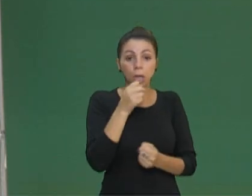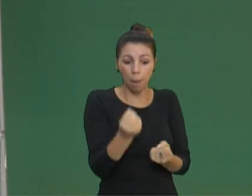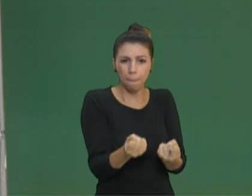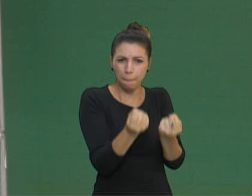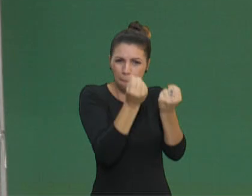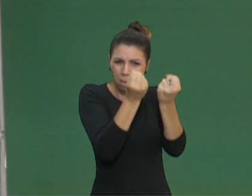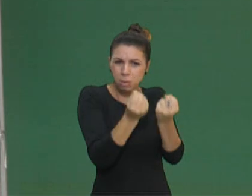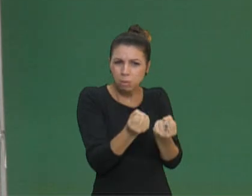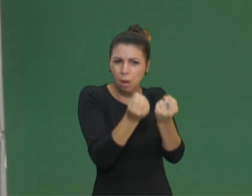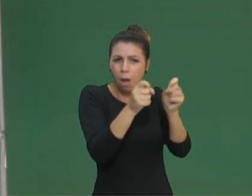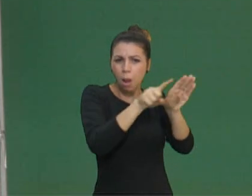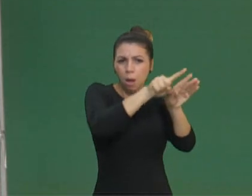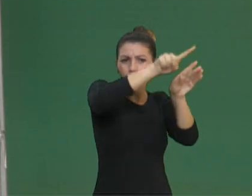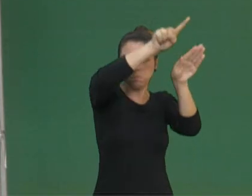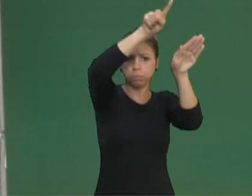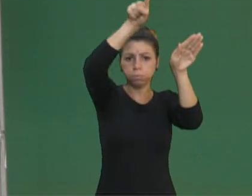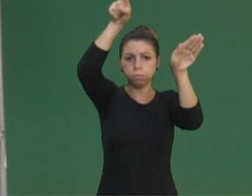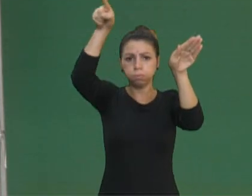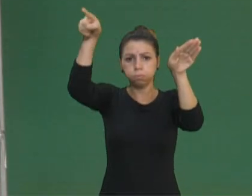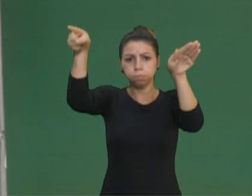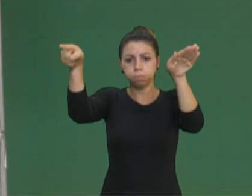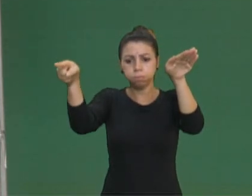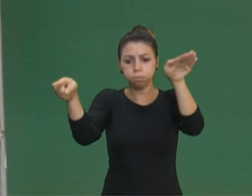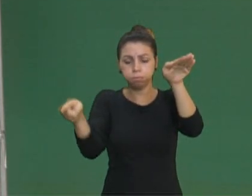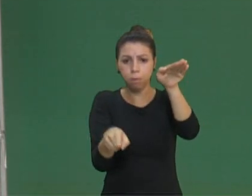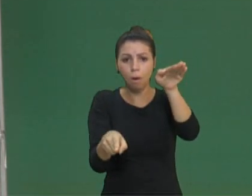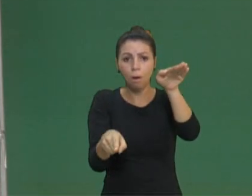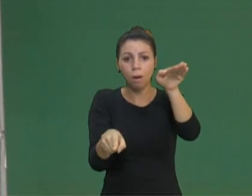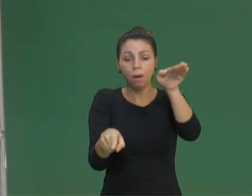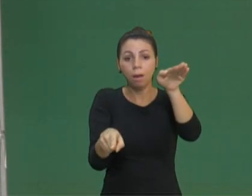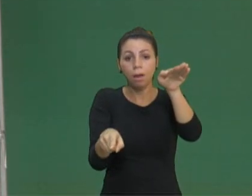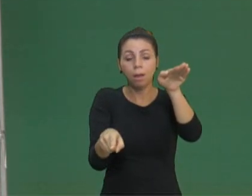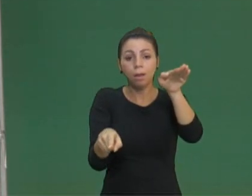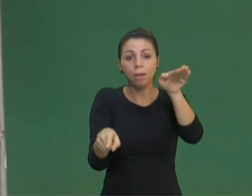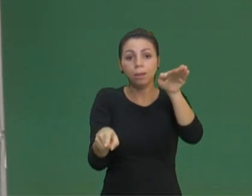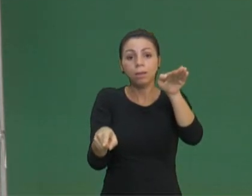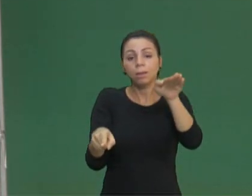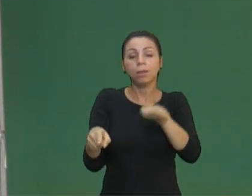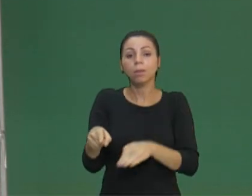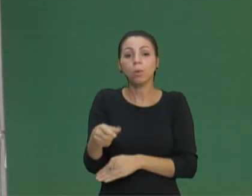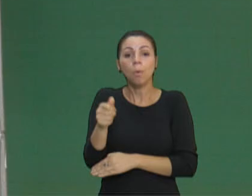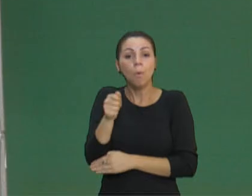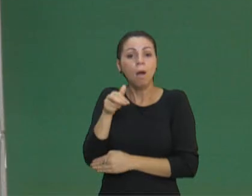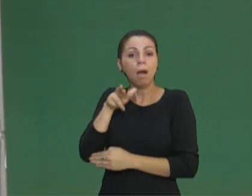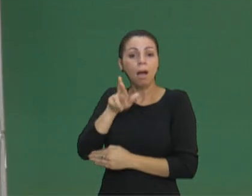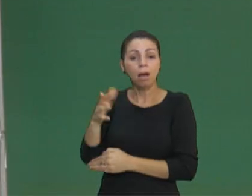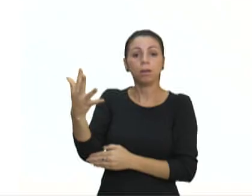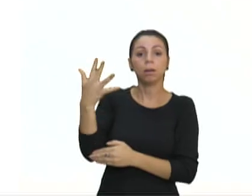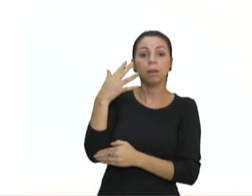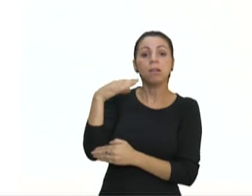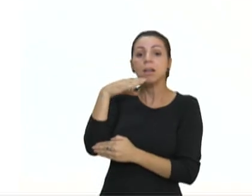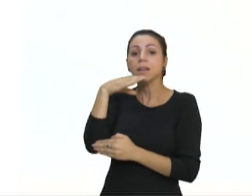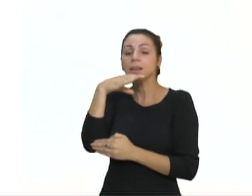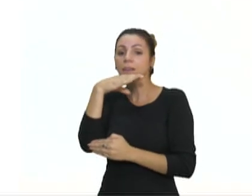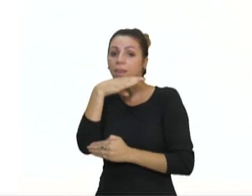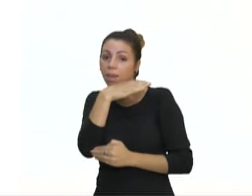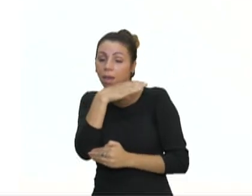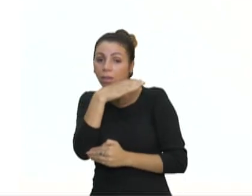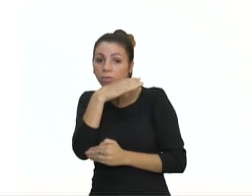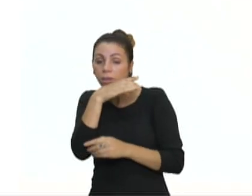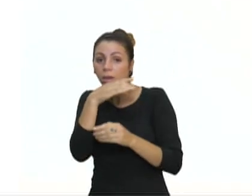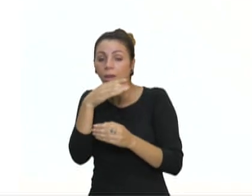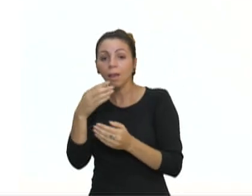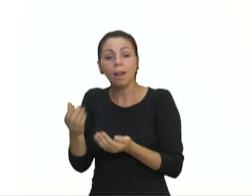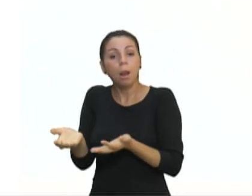pesado. E o ar quente, ao contrário, por ser menos denso, ele tem a tendência de subir. Olha só as